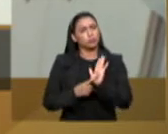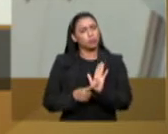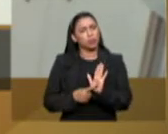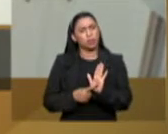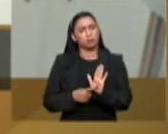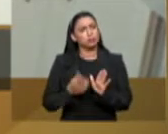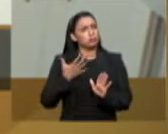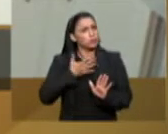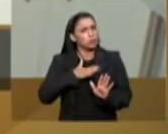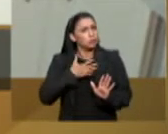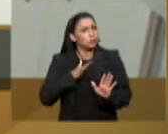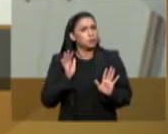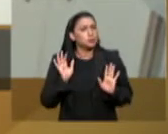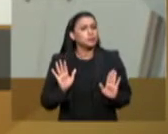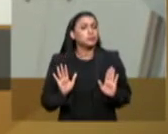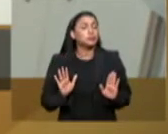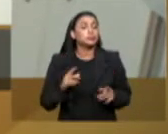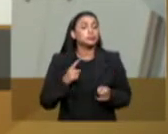muita tranquilidade com base na